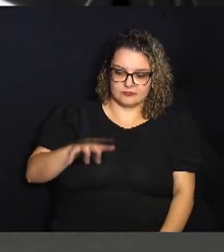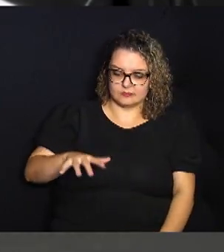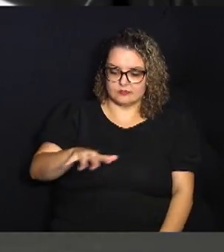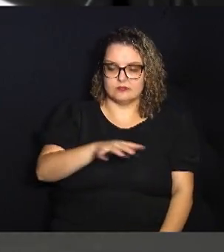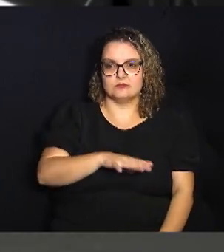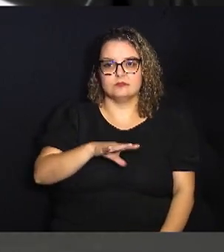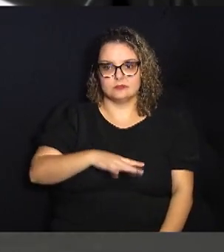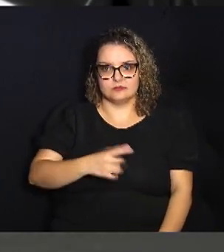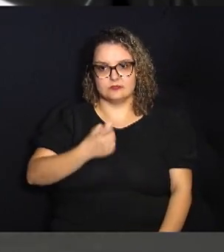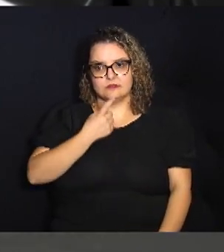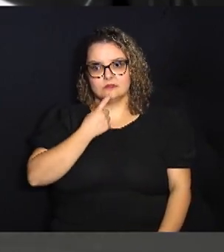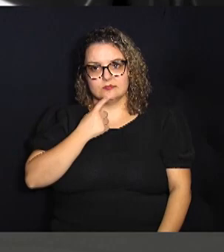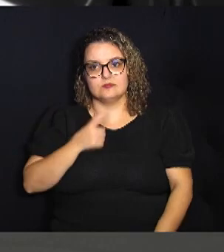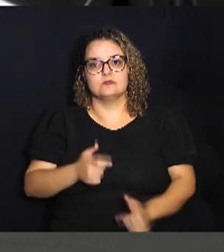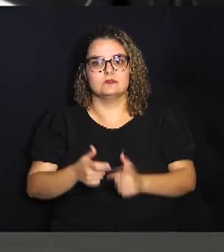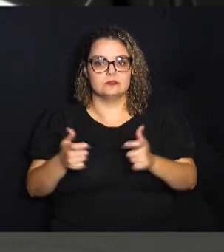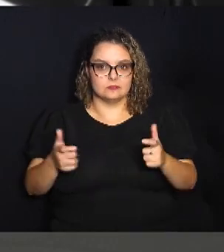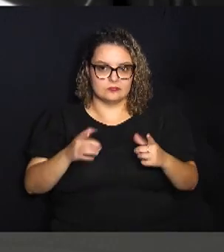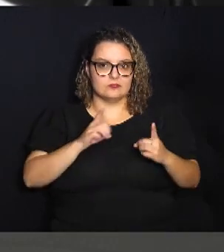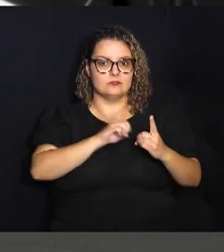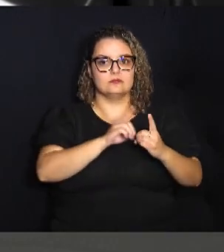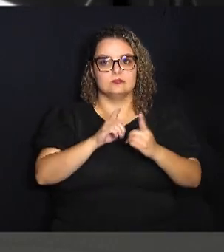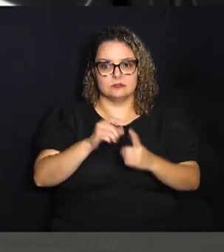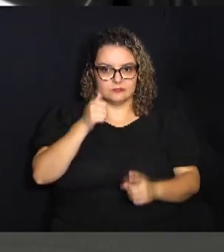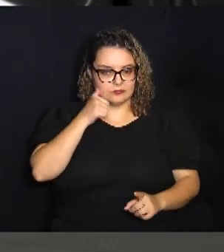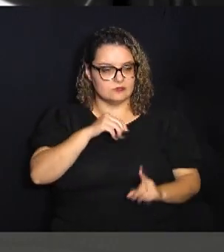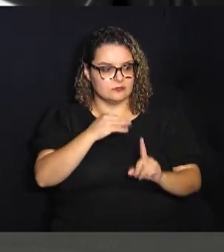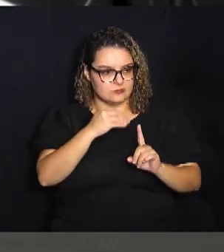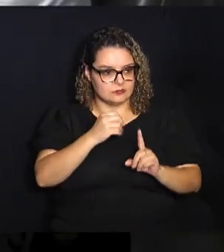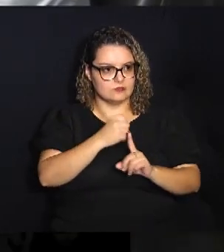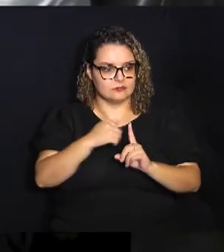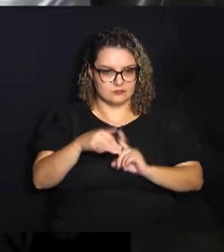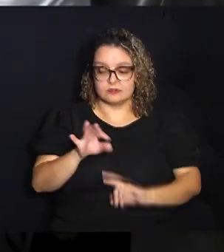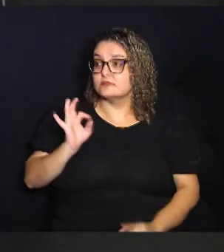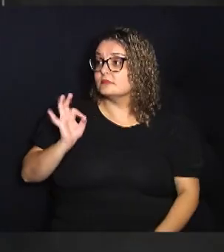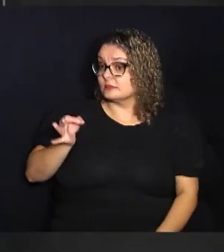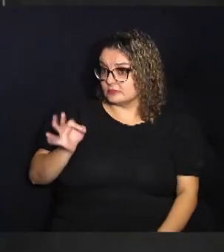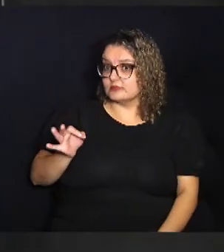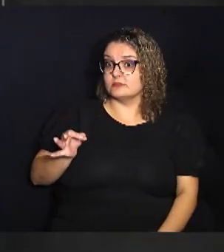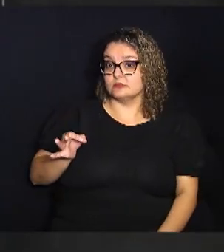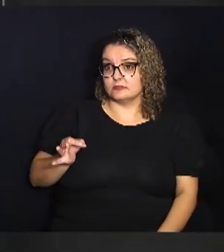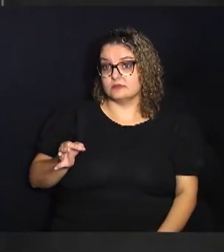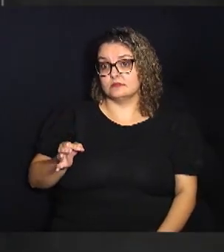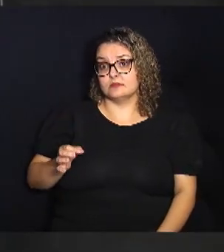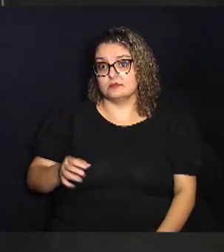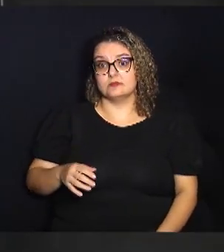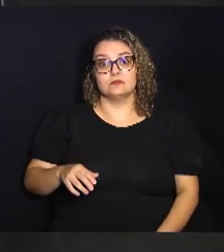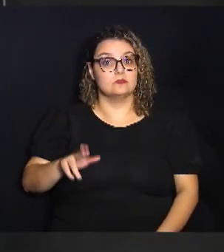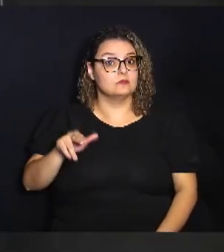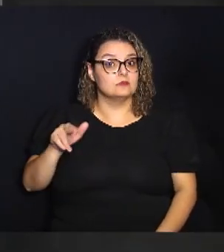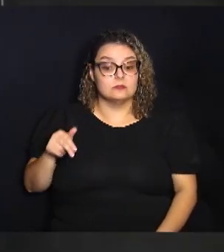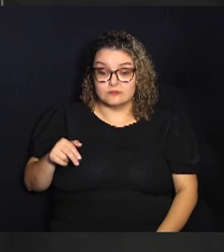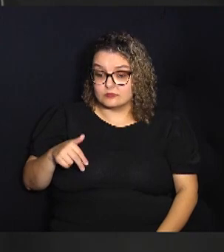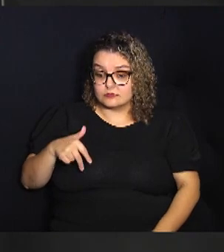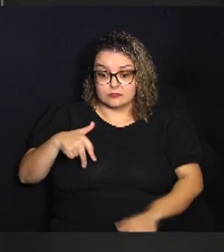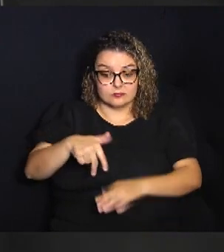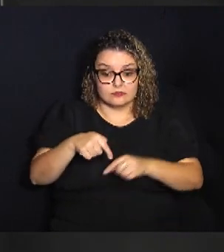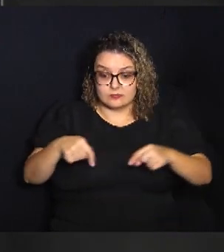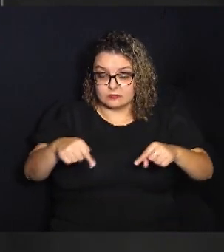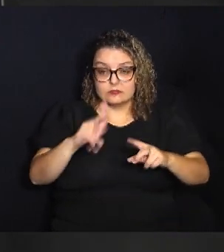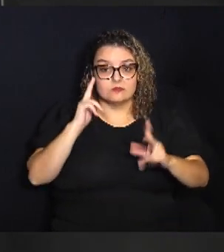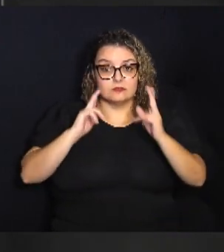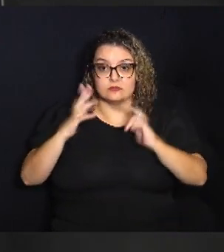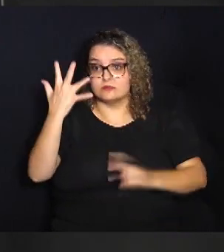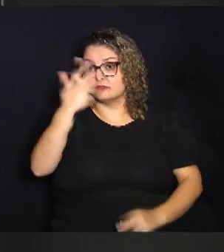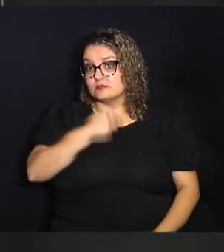cidade, que em grande parte atende mulheres em vulnerabilidade social. Exatamente. Elas, às vezes, nunca pisaram num salão de beleza. Então,